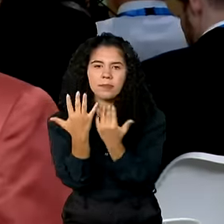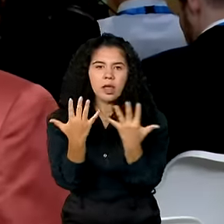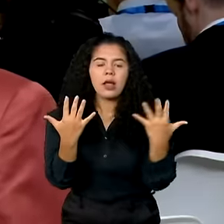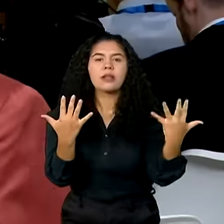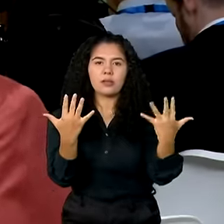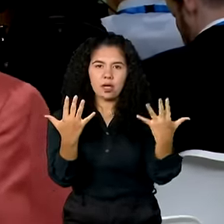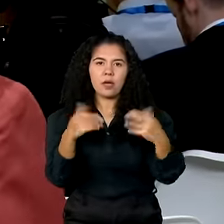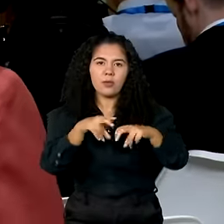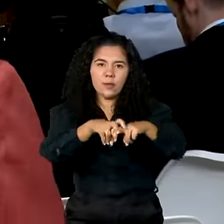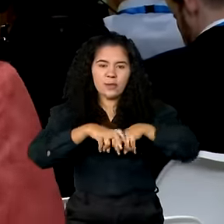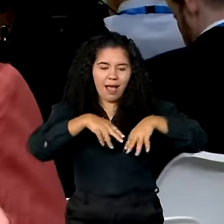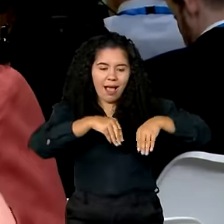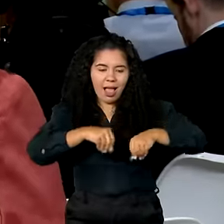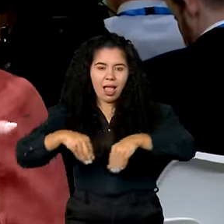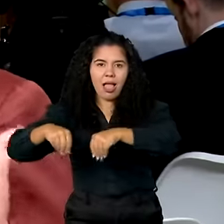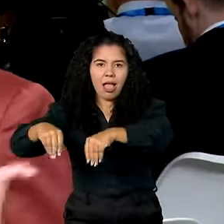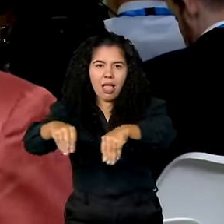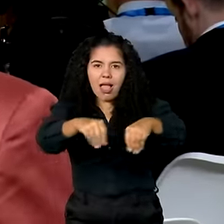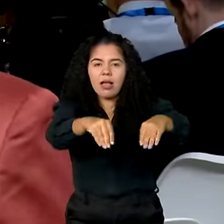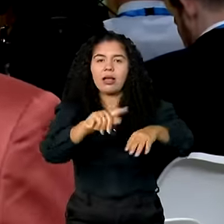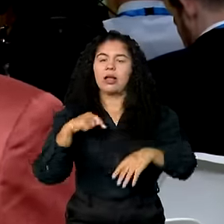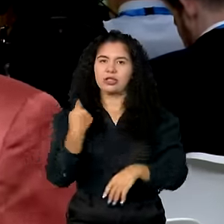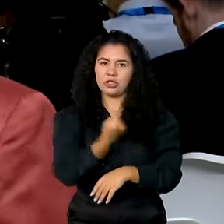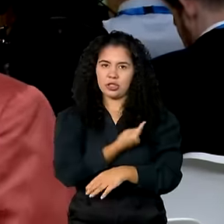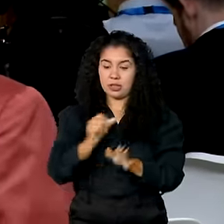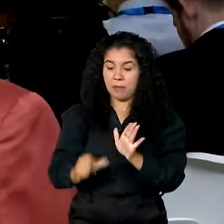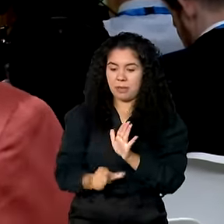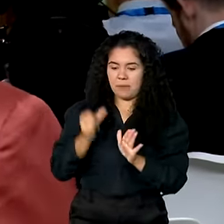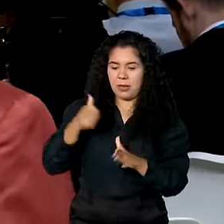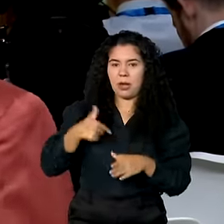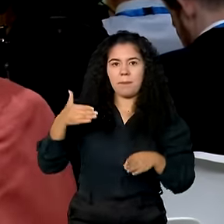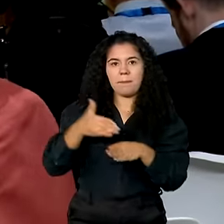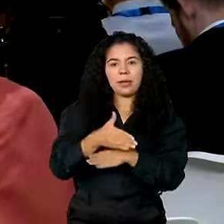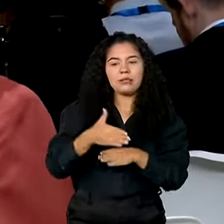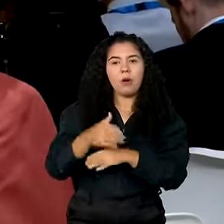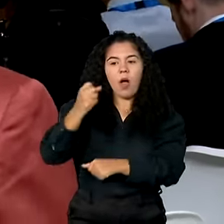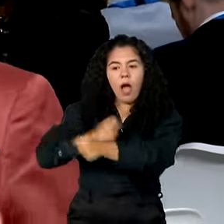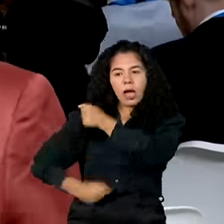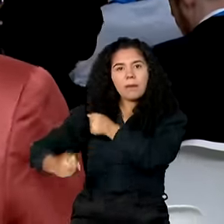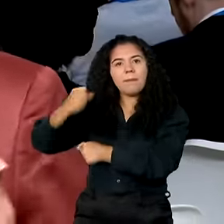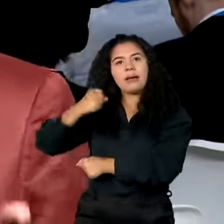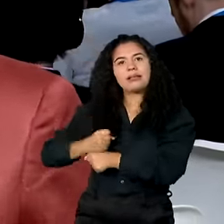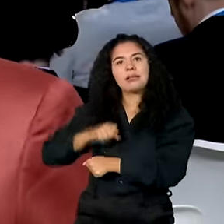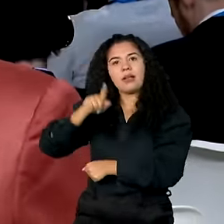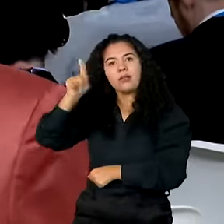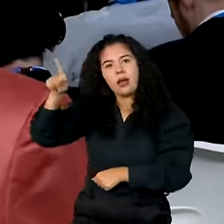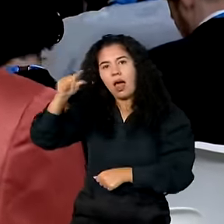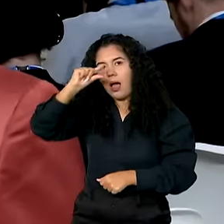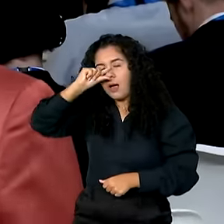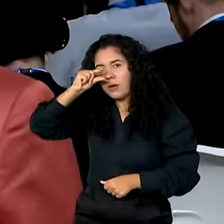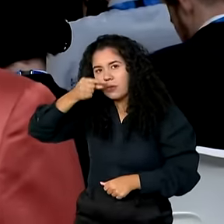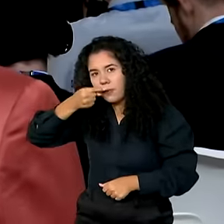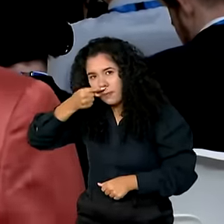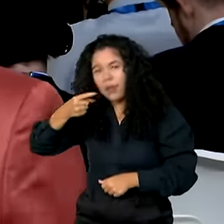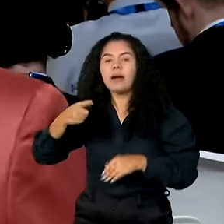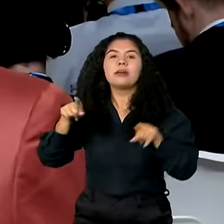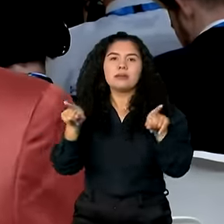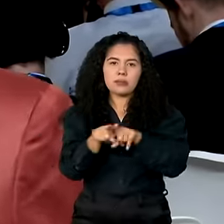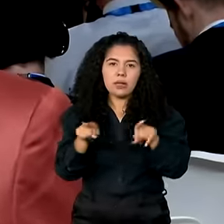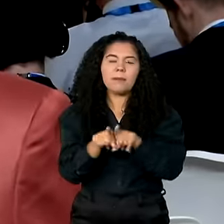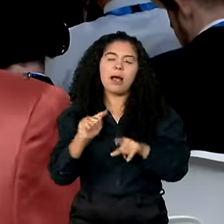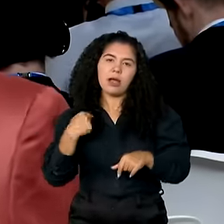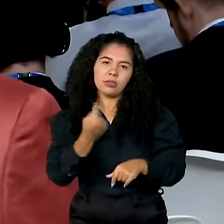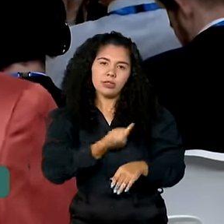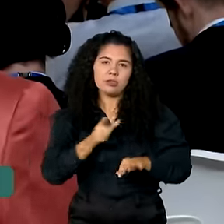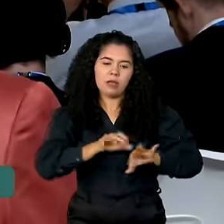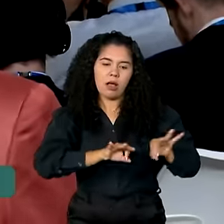dos seus territórios. Então, a gente participou da COP a primeira vez em Dubai, ano passado, e esse ano a gente está participando de novo, trazendo as pautas,